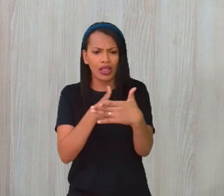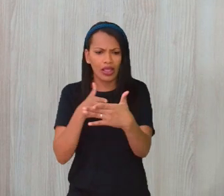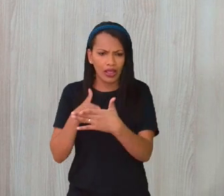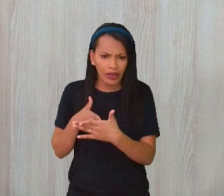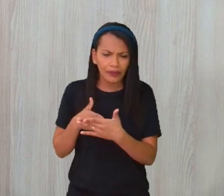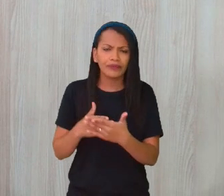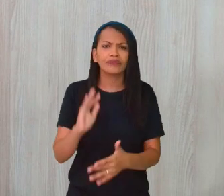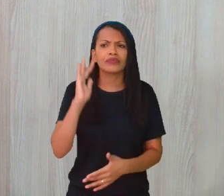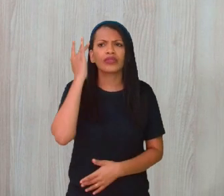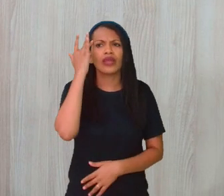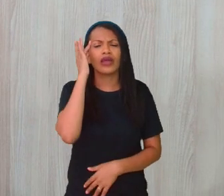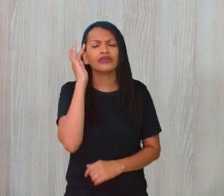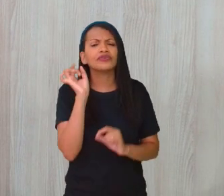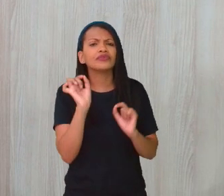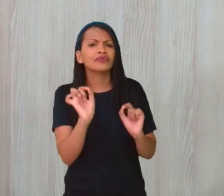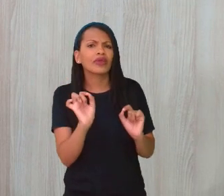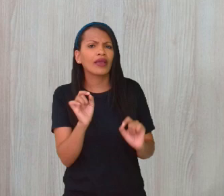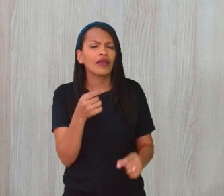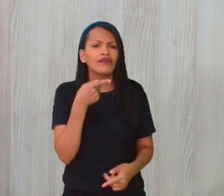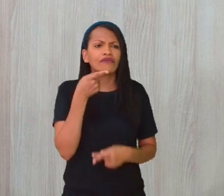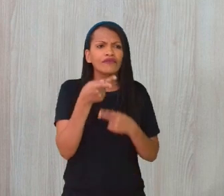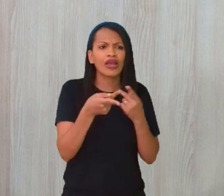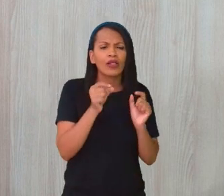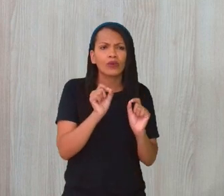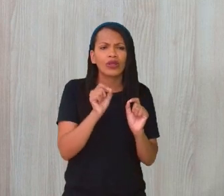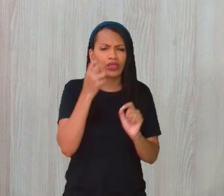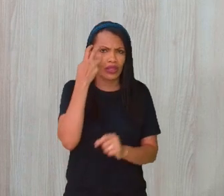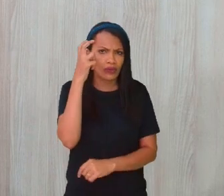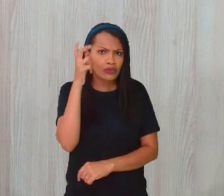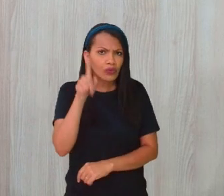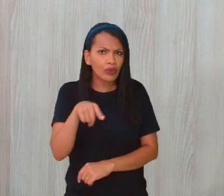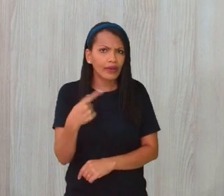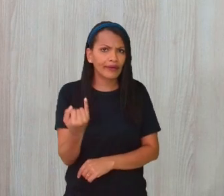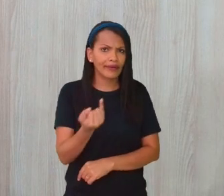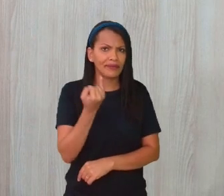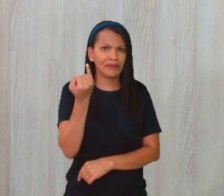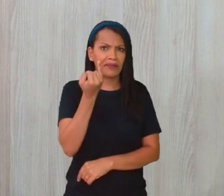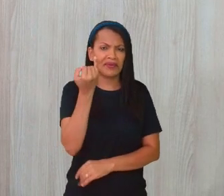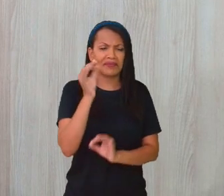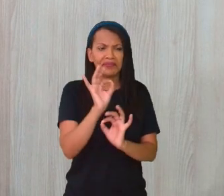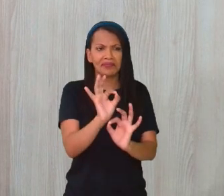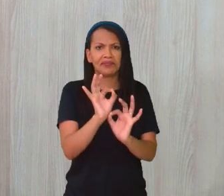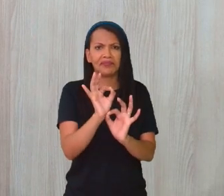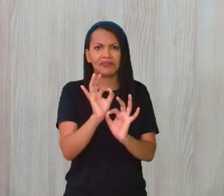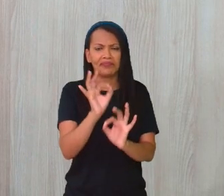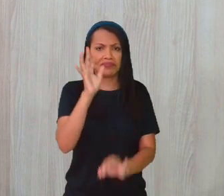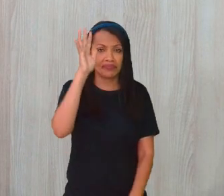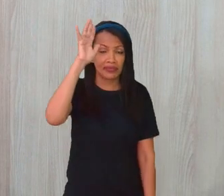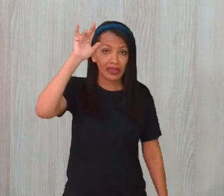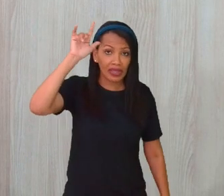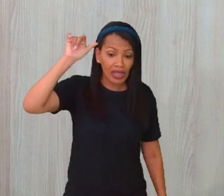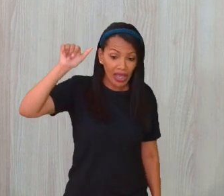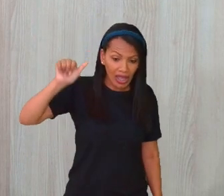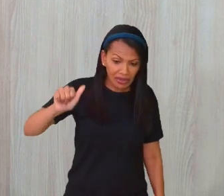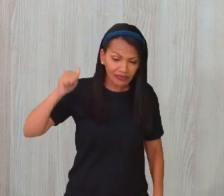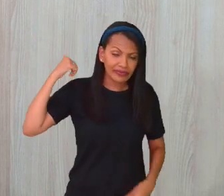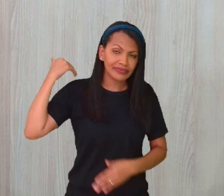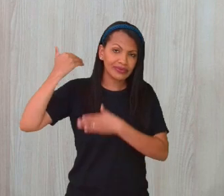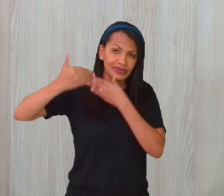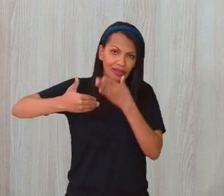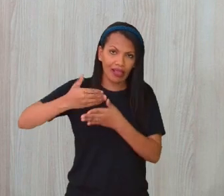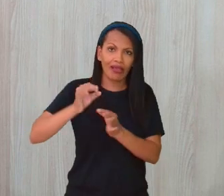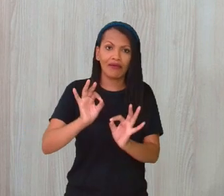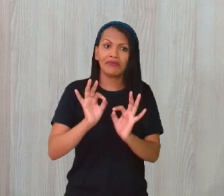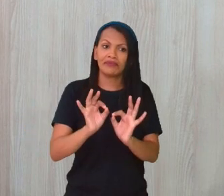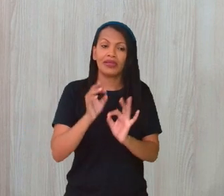Uhum. A gente fala tanto da cultura, que é riquíssima, a cultura afrodescendente, ela é muito